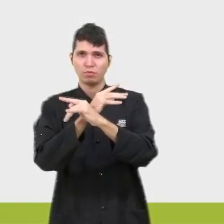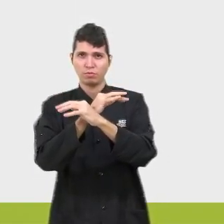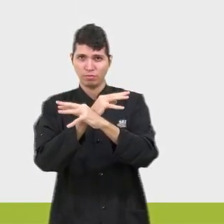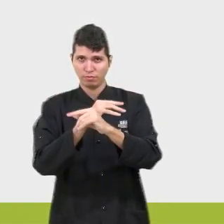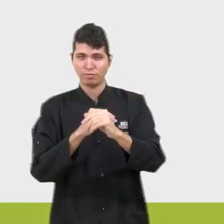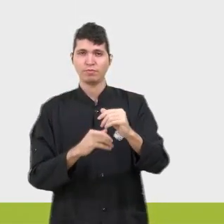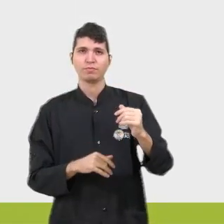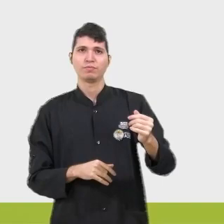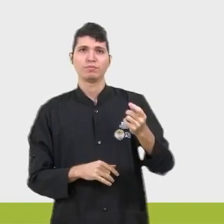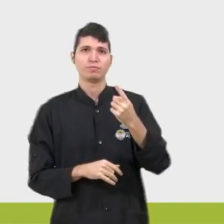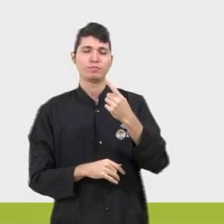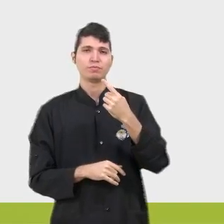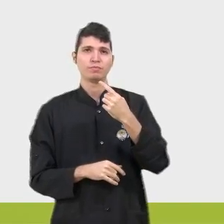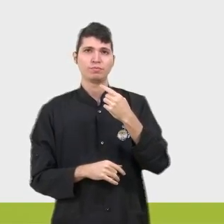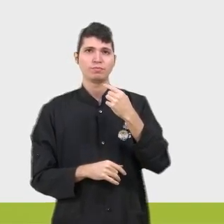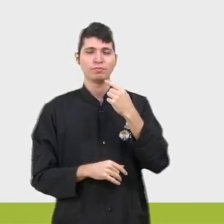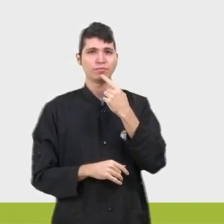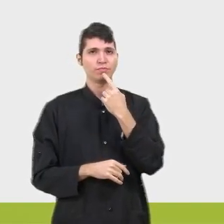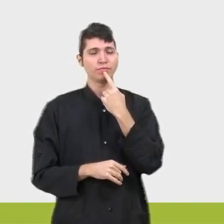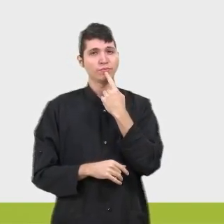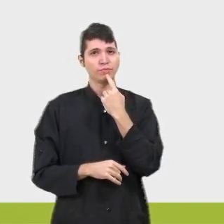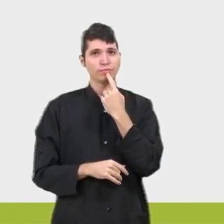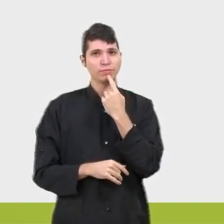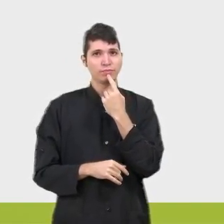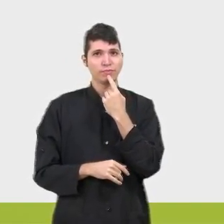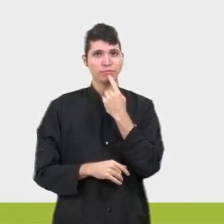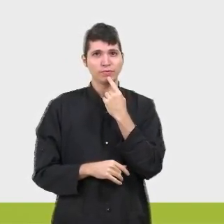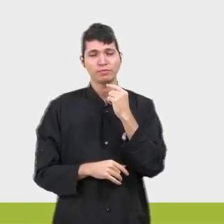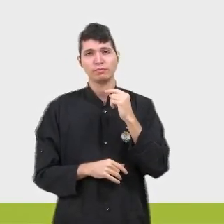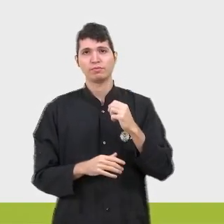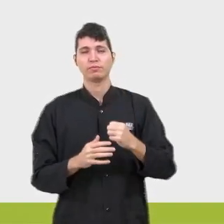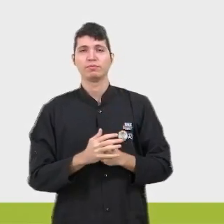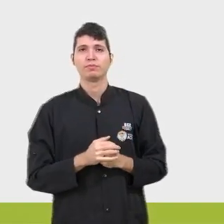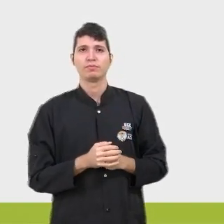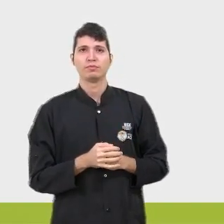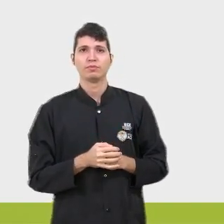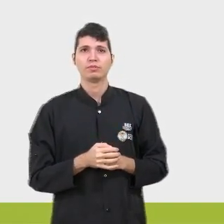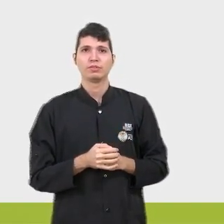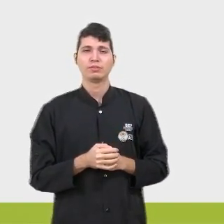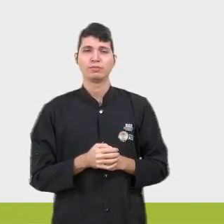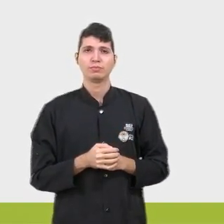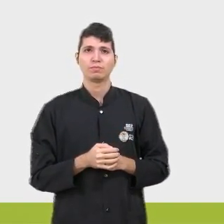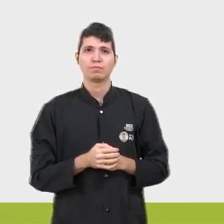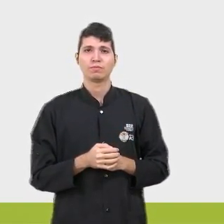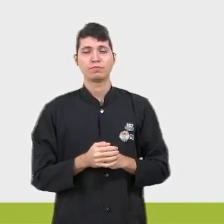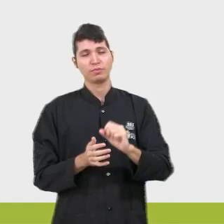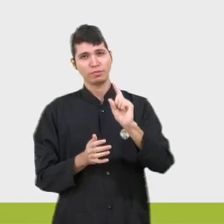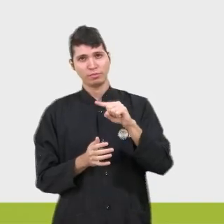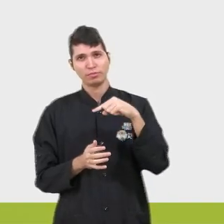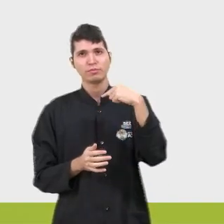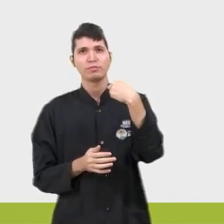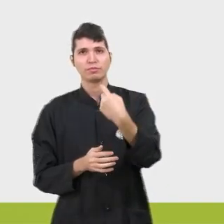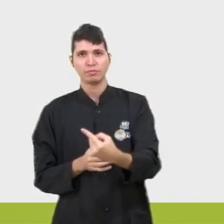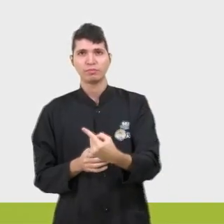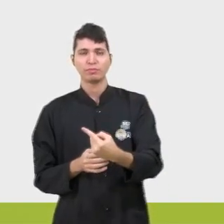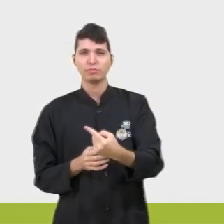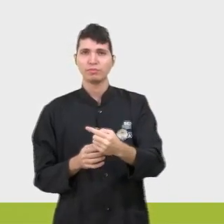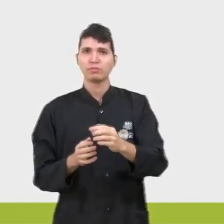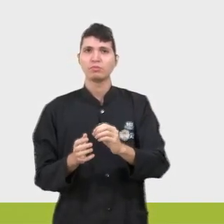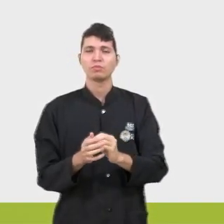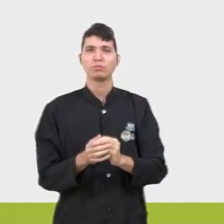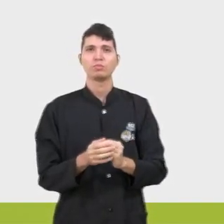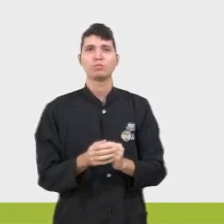tempos, as algas vermelhas, então, foram acrescidas de outro